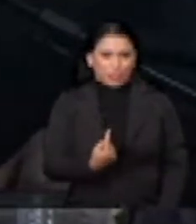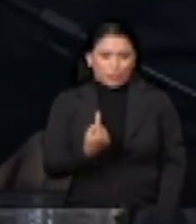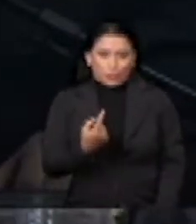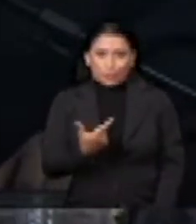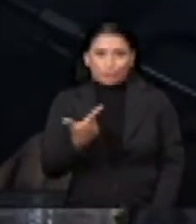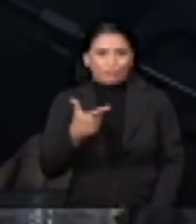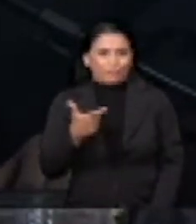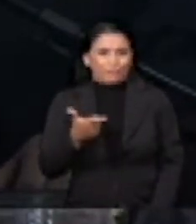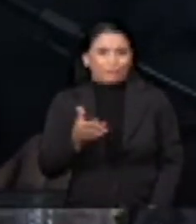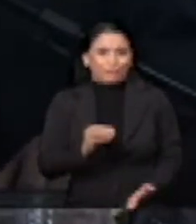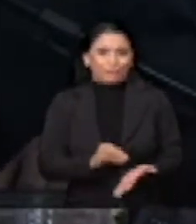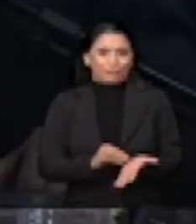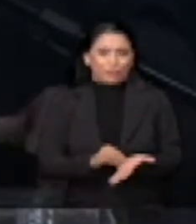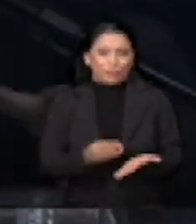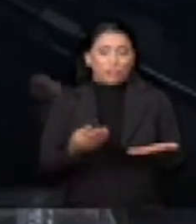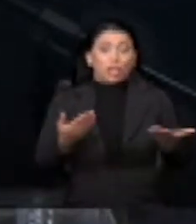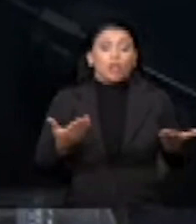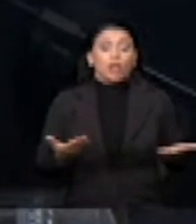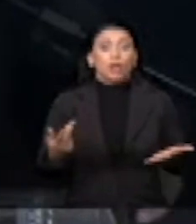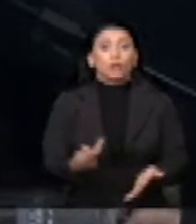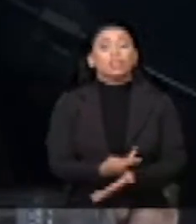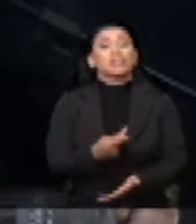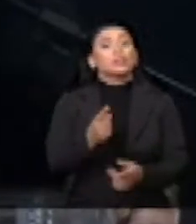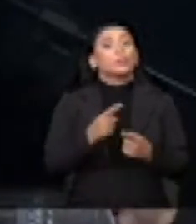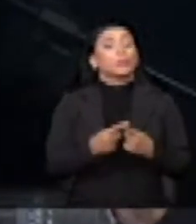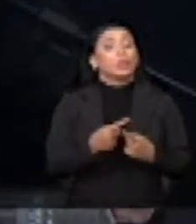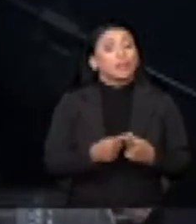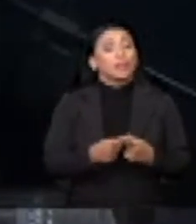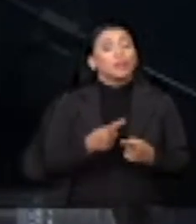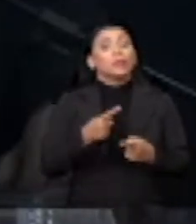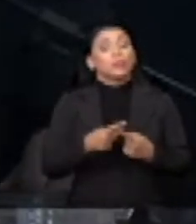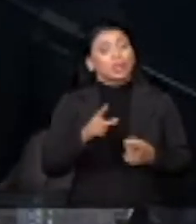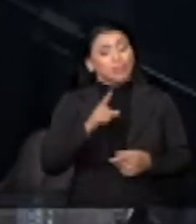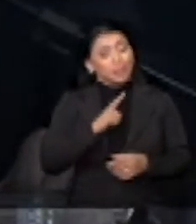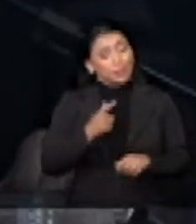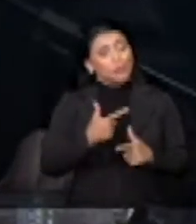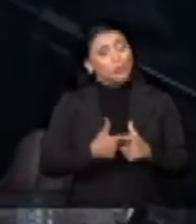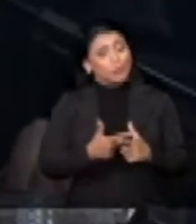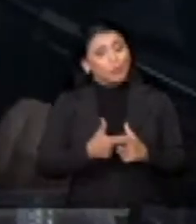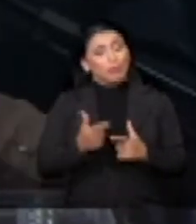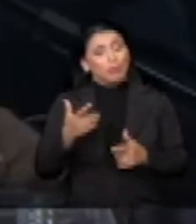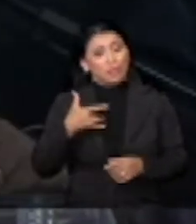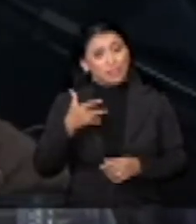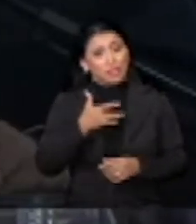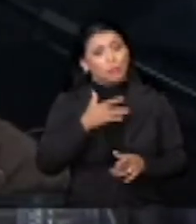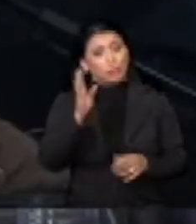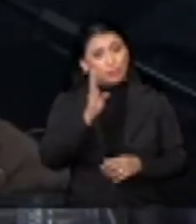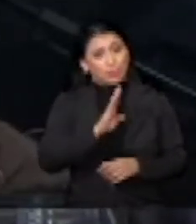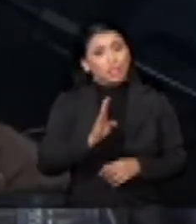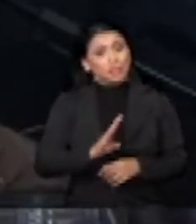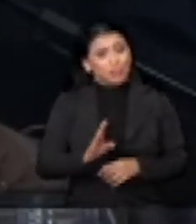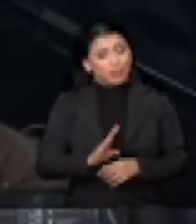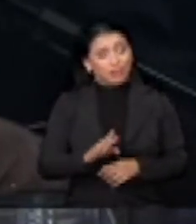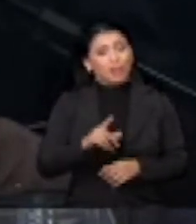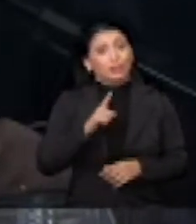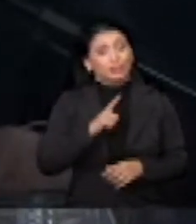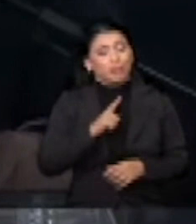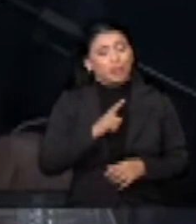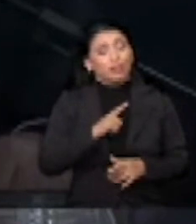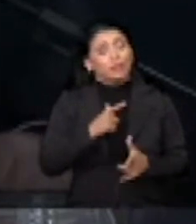E por que isso ocorreu senhores porque tínhamos um problema a saúde brasileira sofria cronicamente